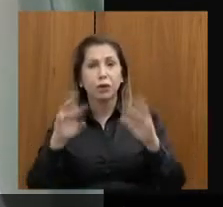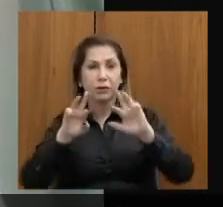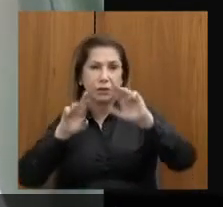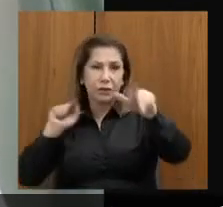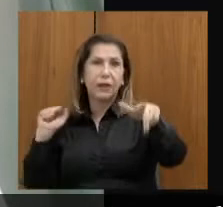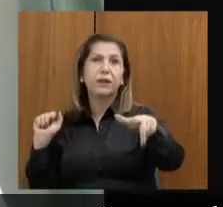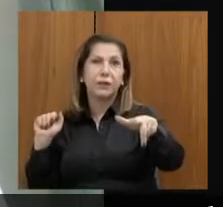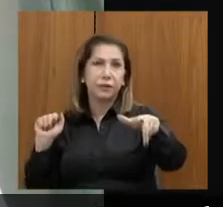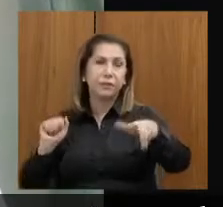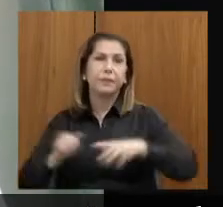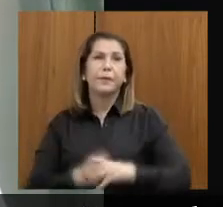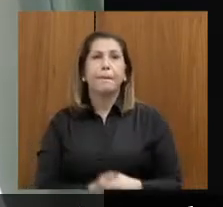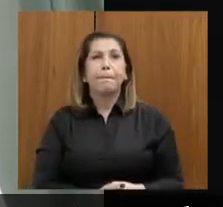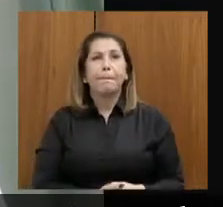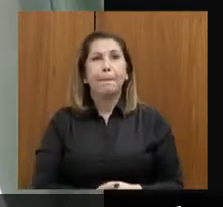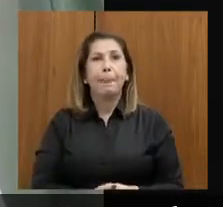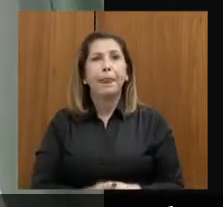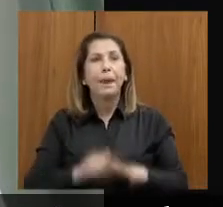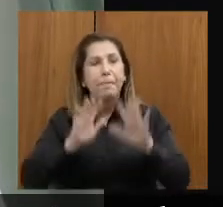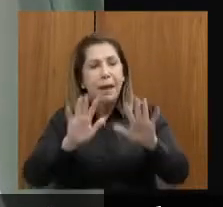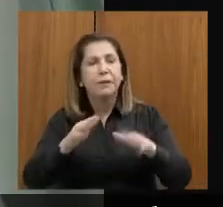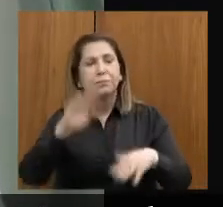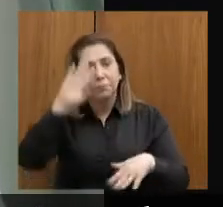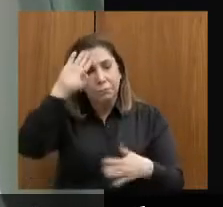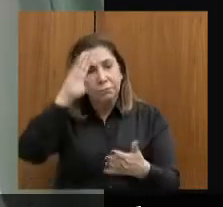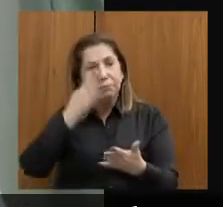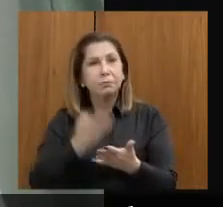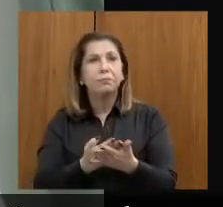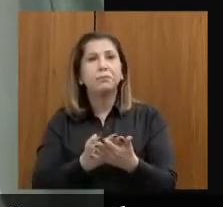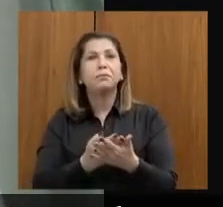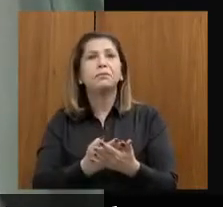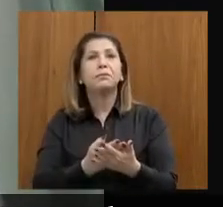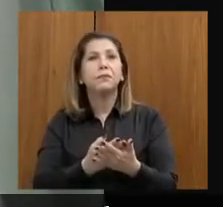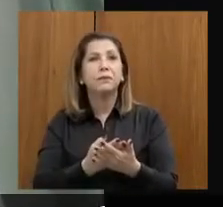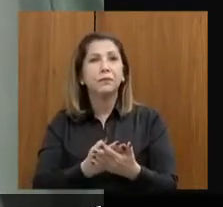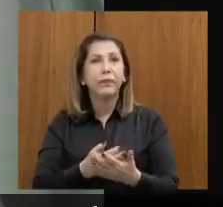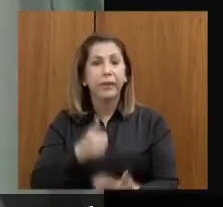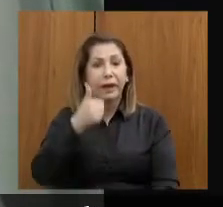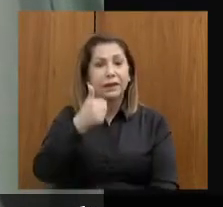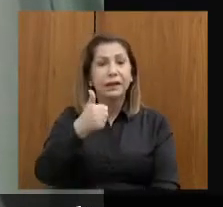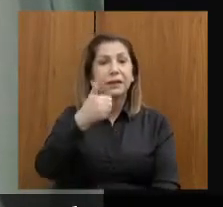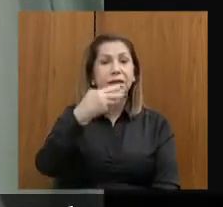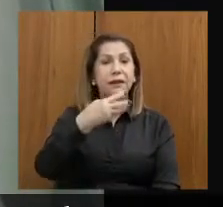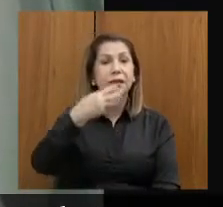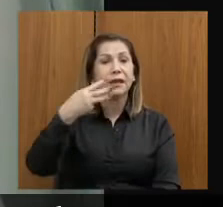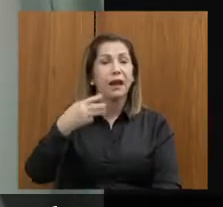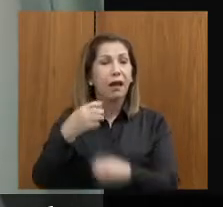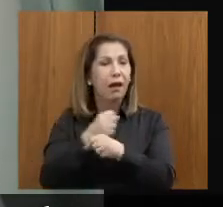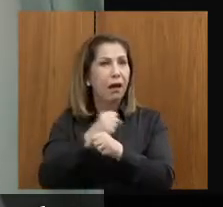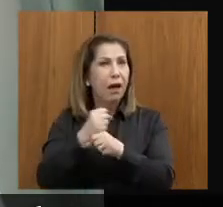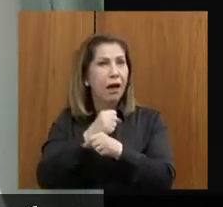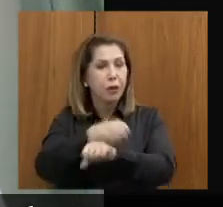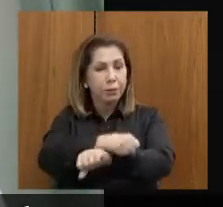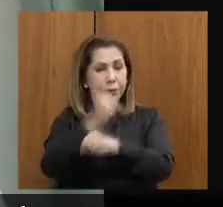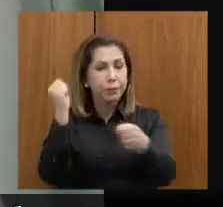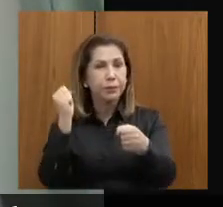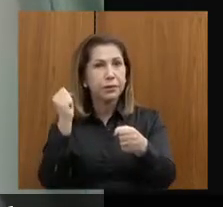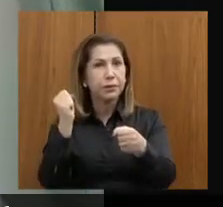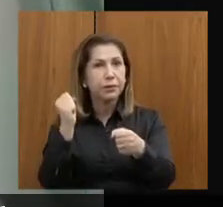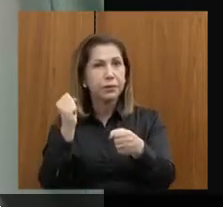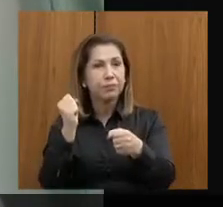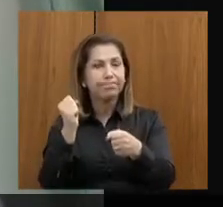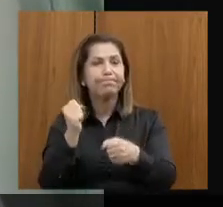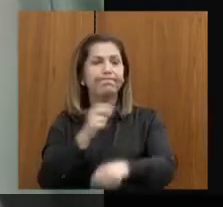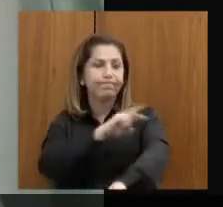realidade Mas uma coisa a gente tem certeza não é certo e esse 133 anos da abolição da escravatura o racismo